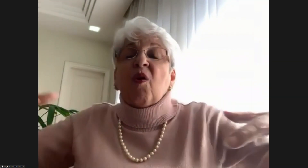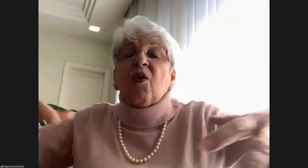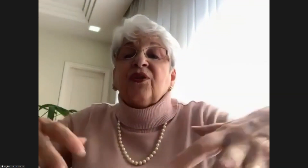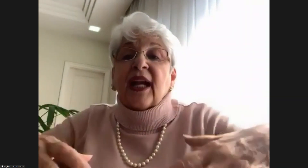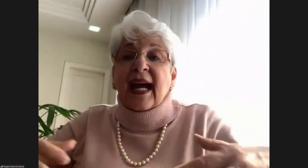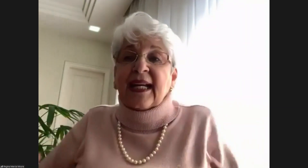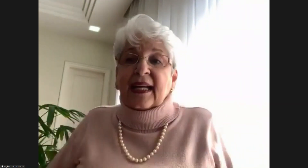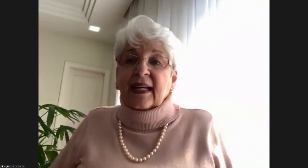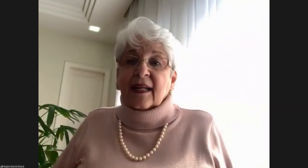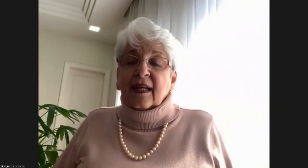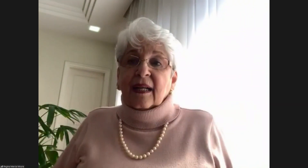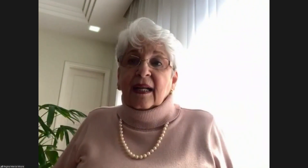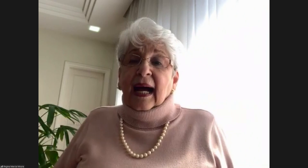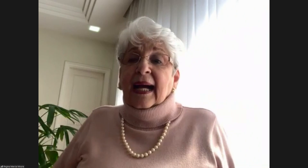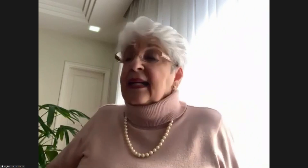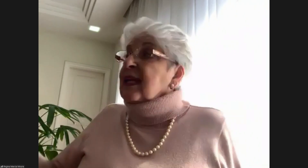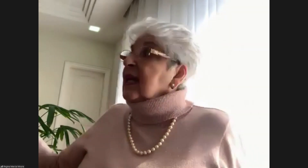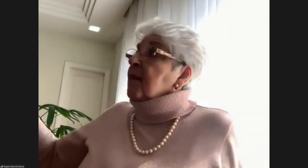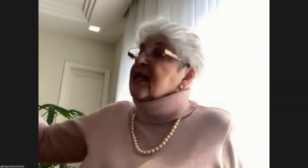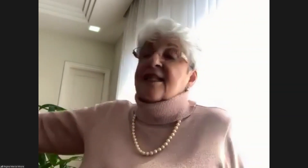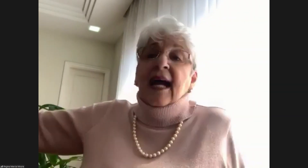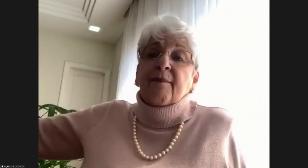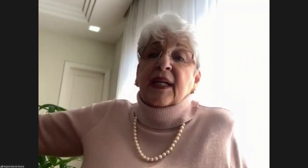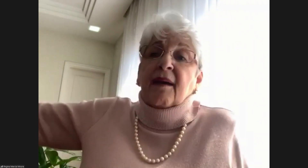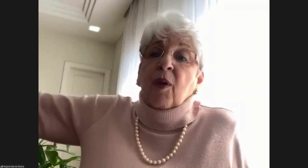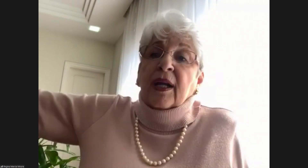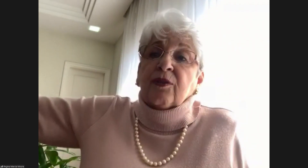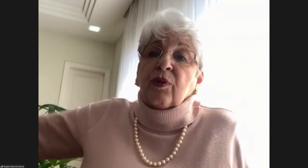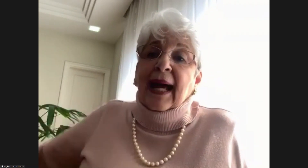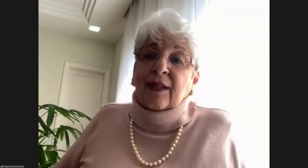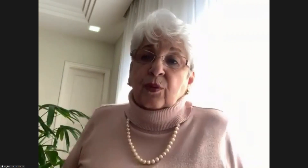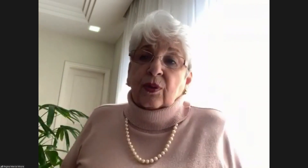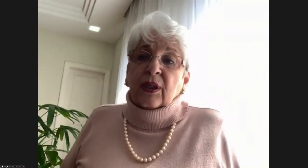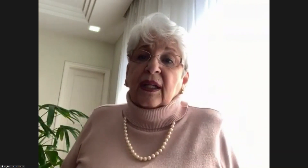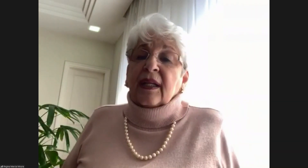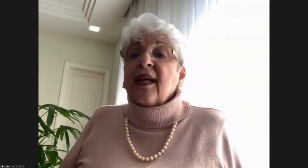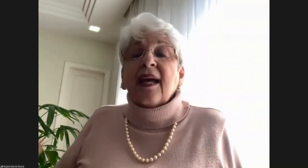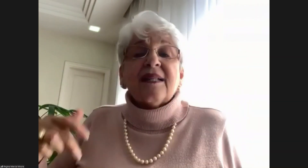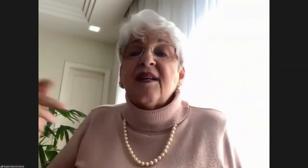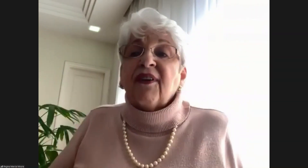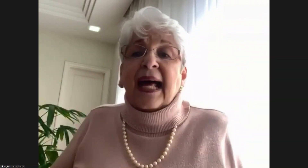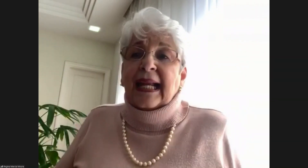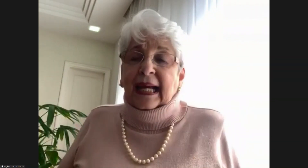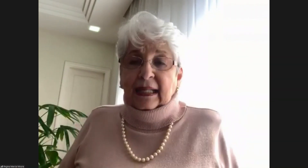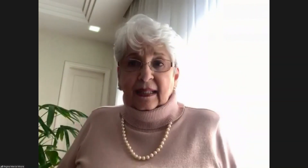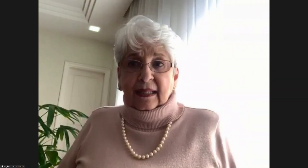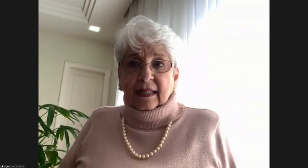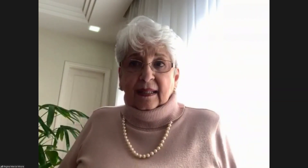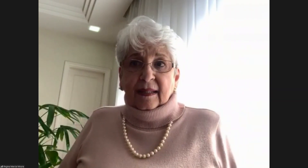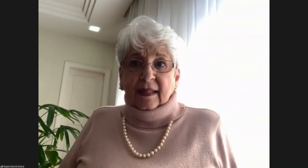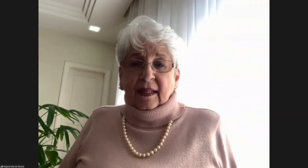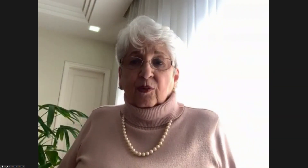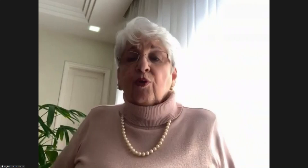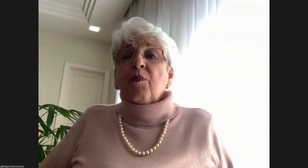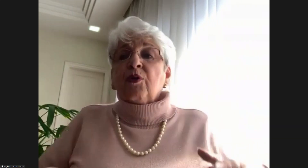se encontrarem. Aqui ninguém mais sabe quem mora do lado. Ninguém se fala. Todo mundo vai